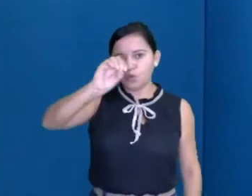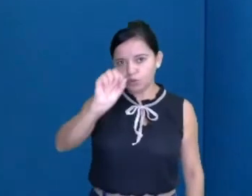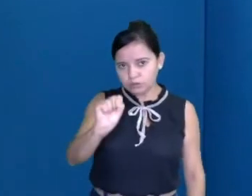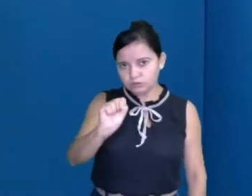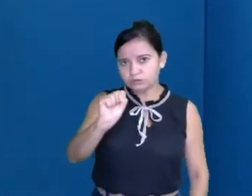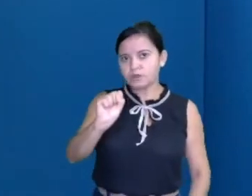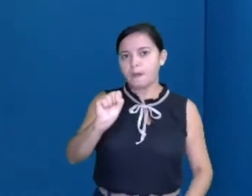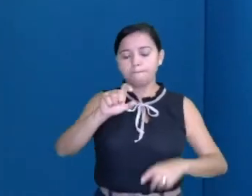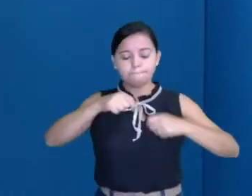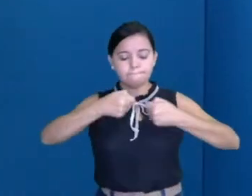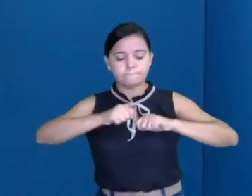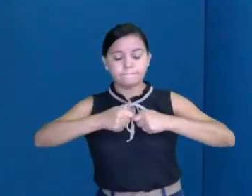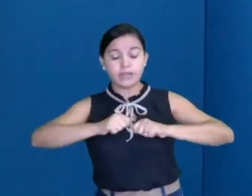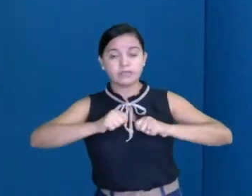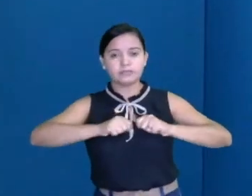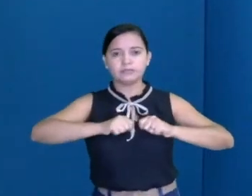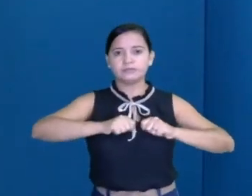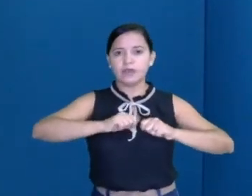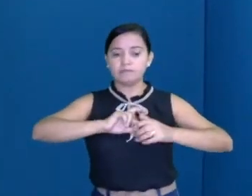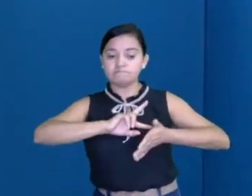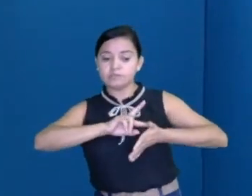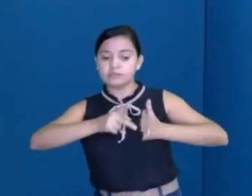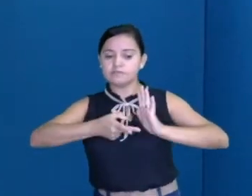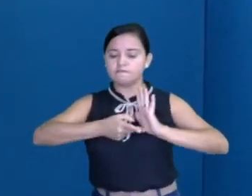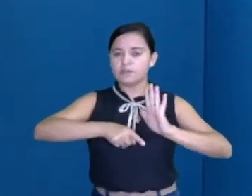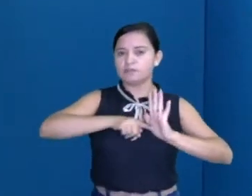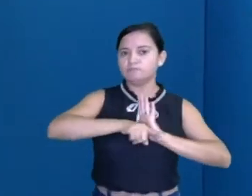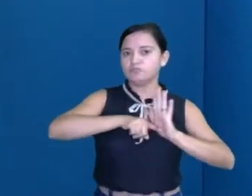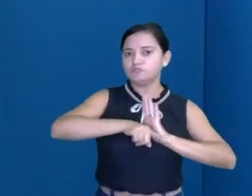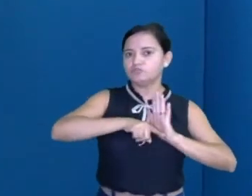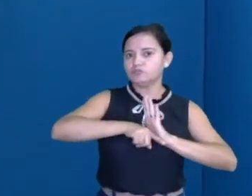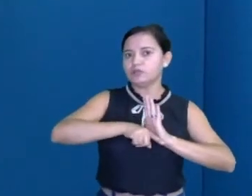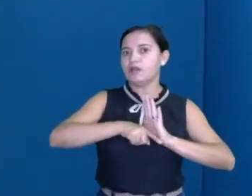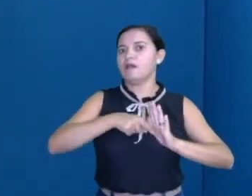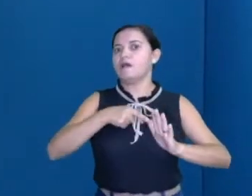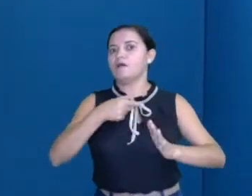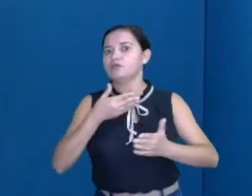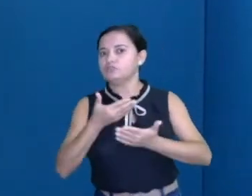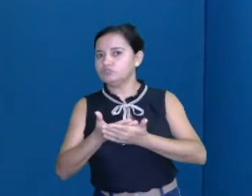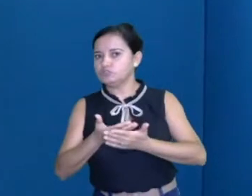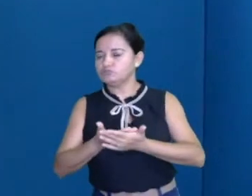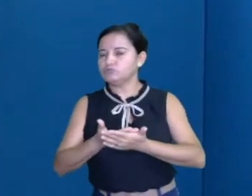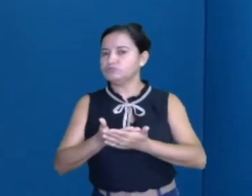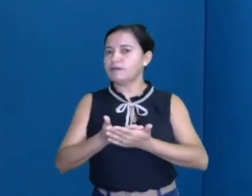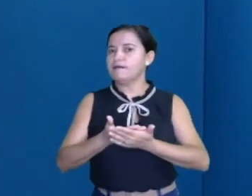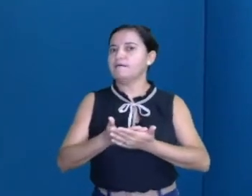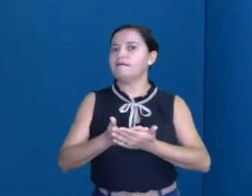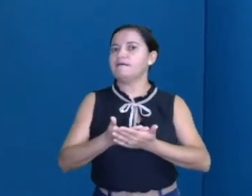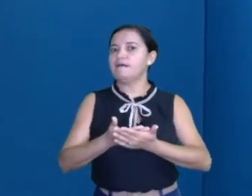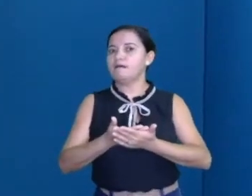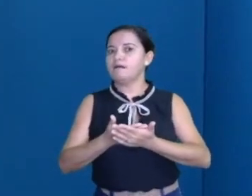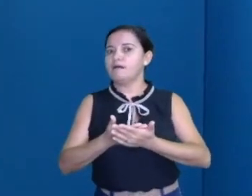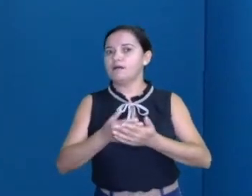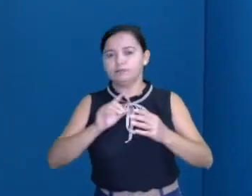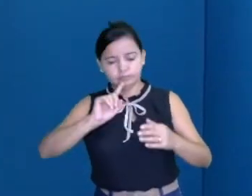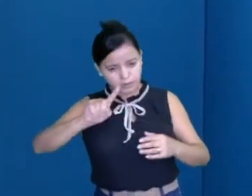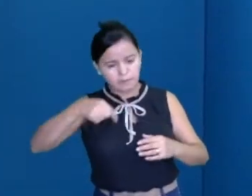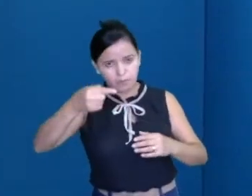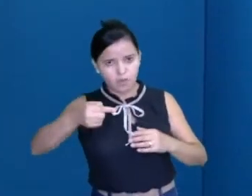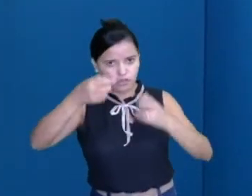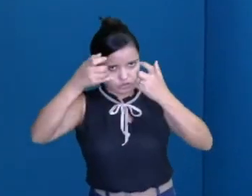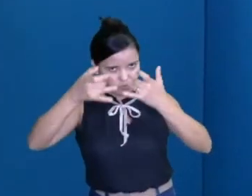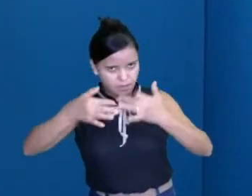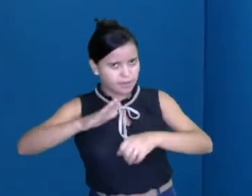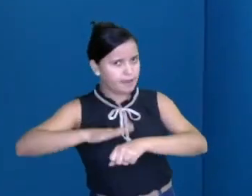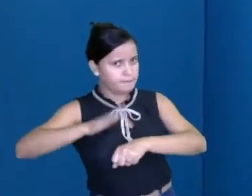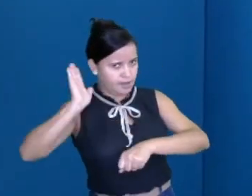ter esse cuidado, que hoje essa percepção não é mais válida, tá? Desse átomo não divisível, tá? E a gente vai falar daqui a pouquinho sobre isso